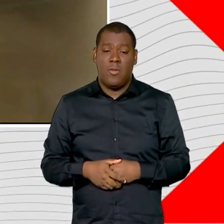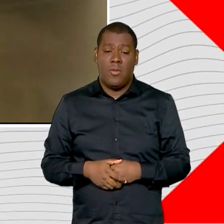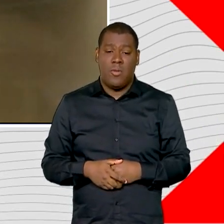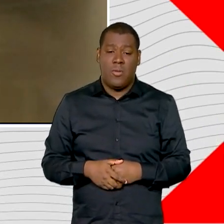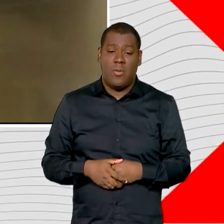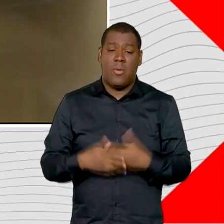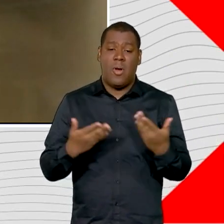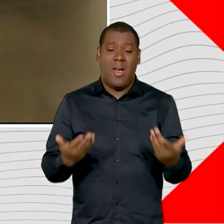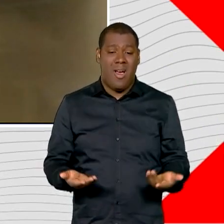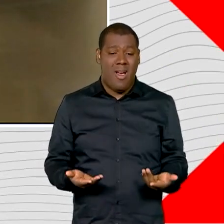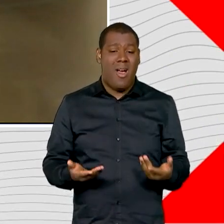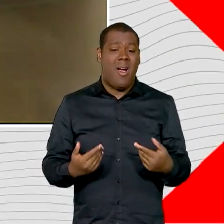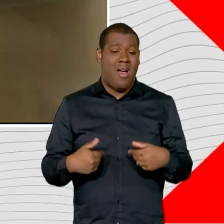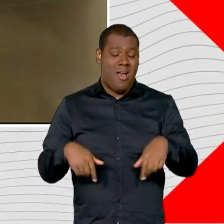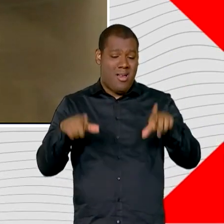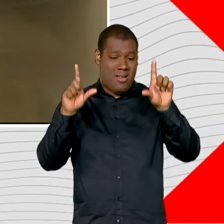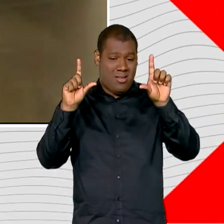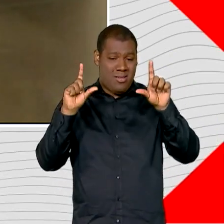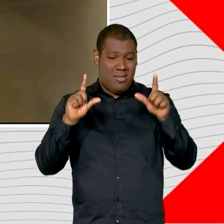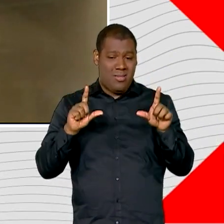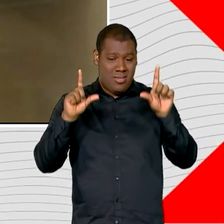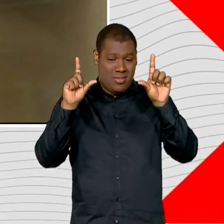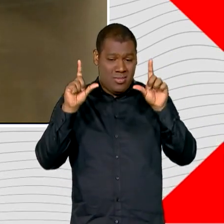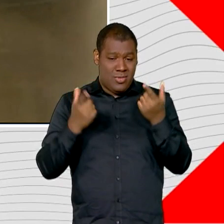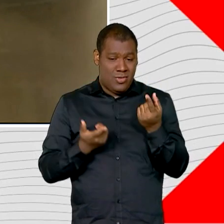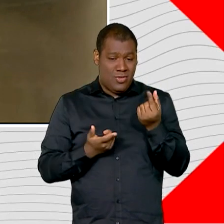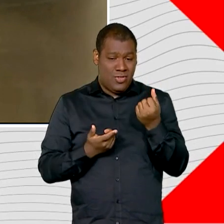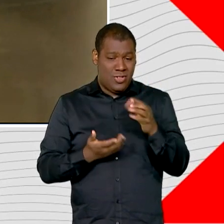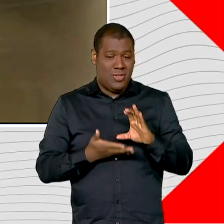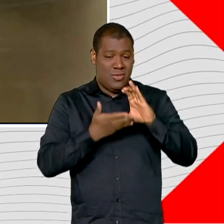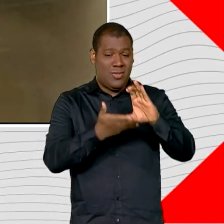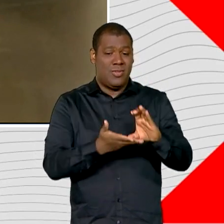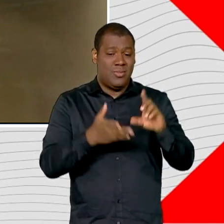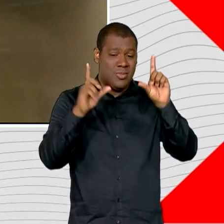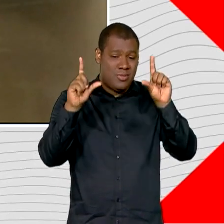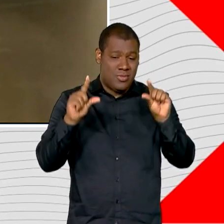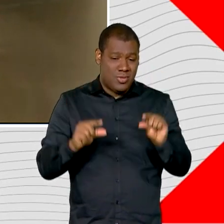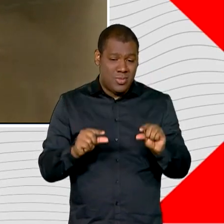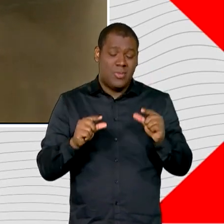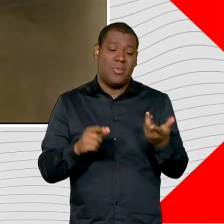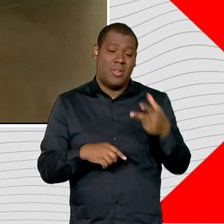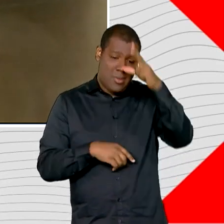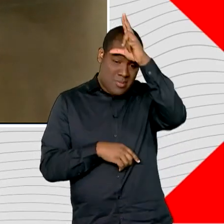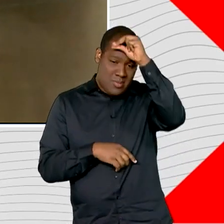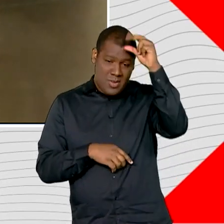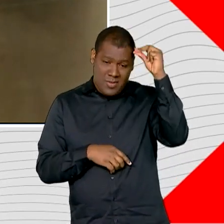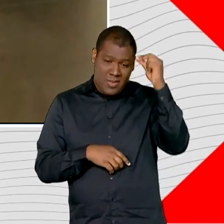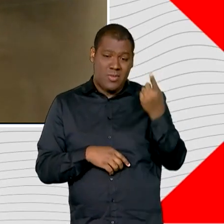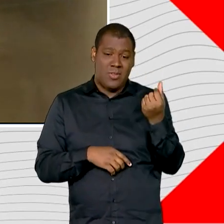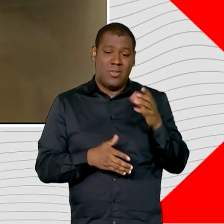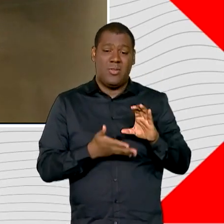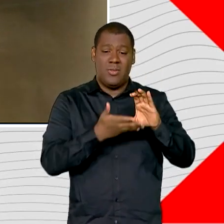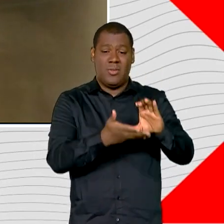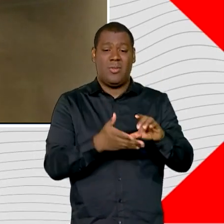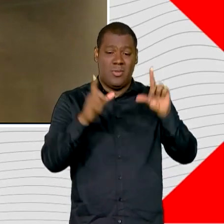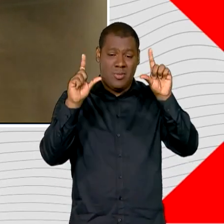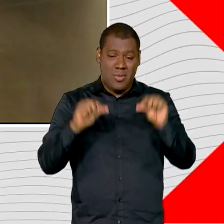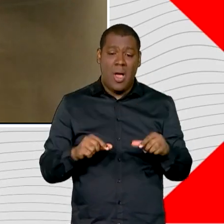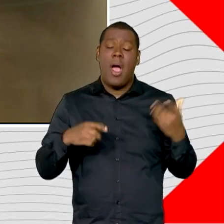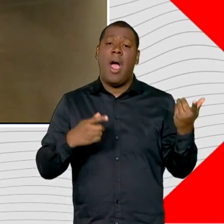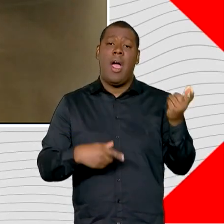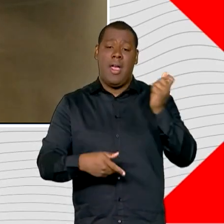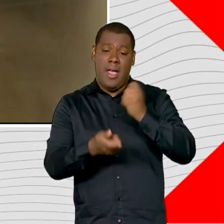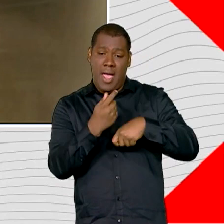representaria uma redução ínfima dos custos previdenciários das prefeituras e reduziria a economia anual dos municípios,